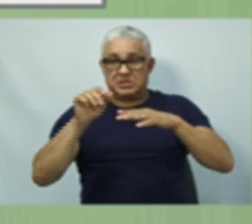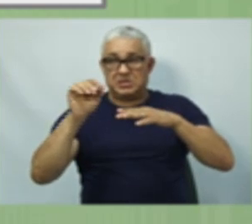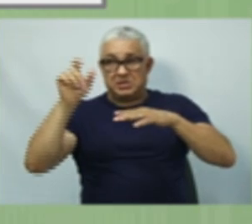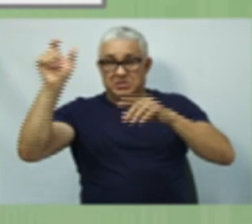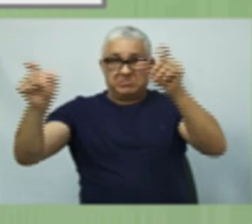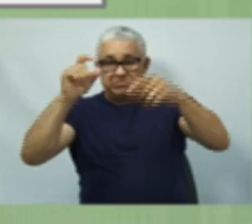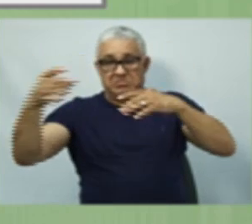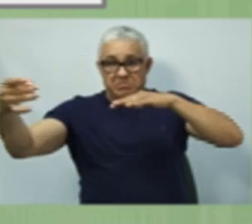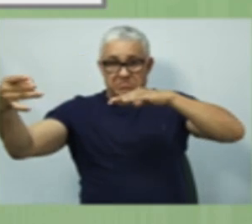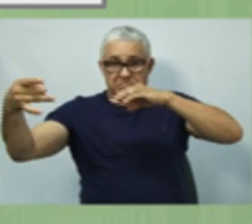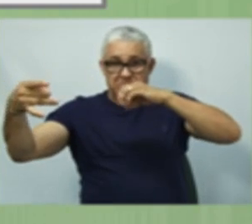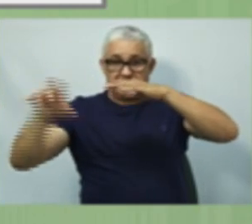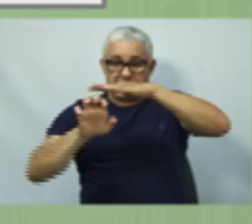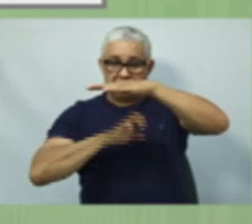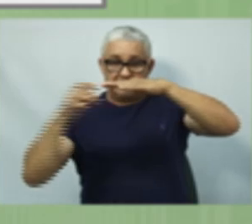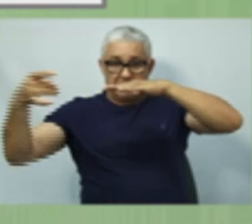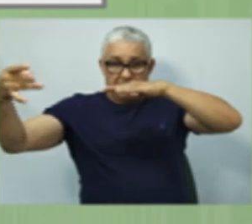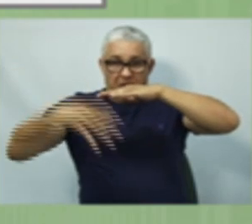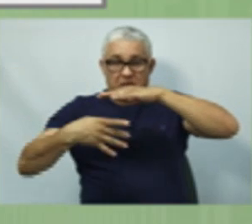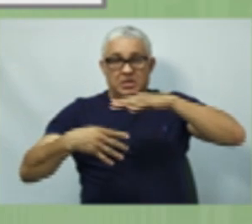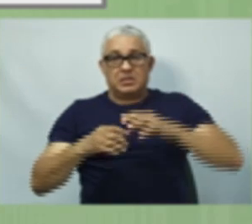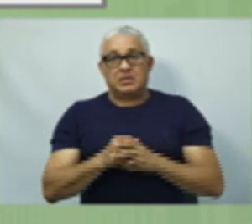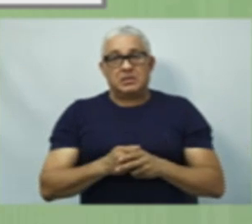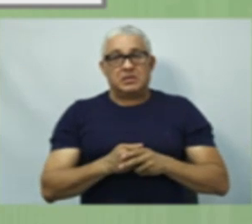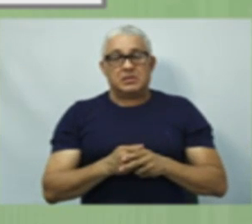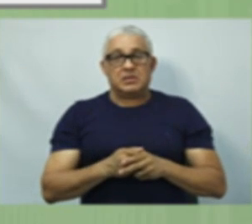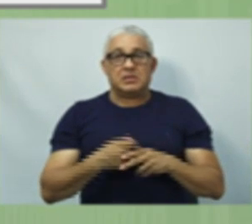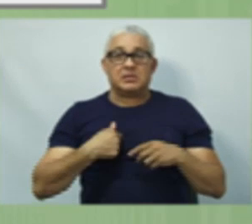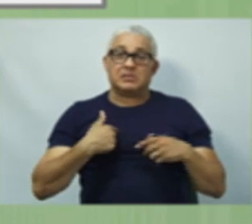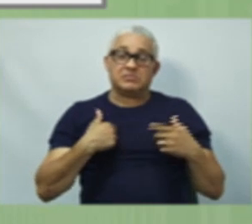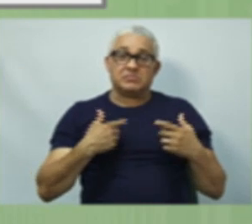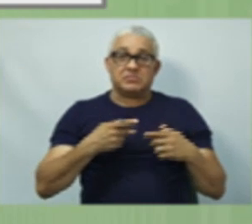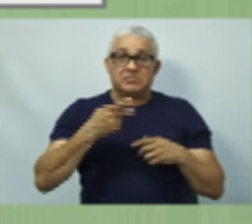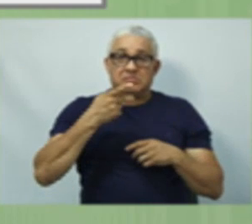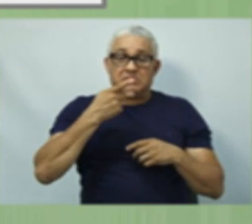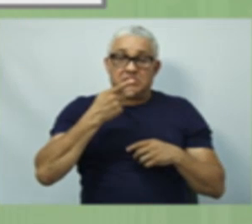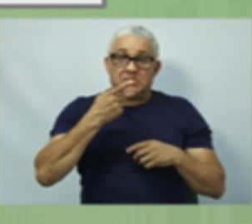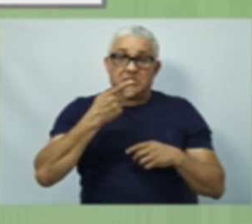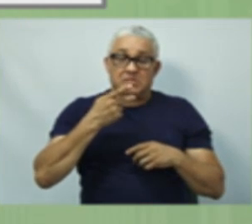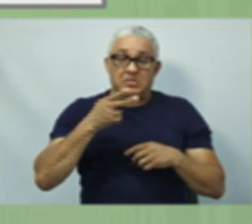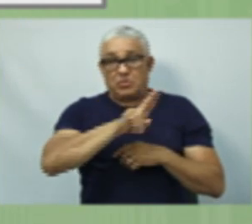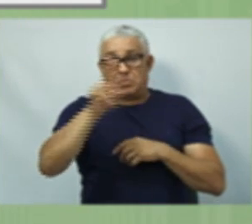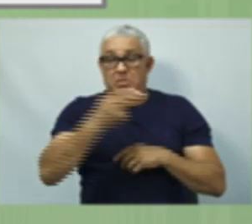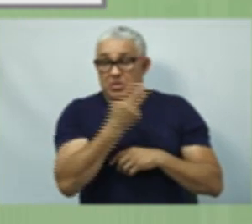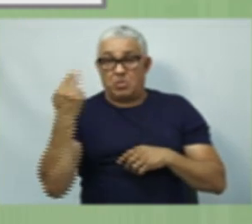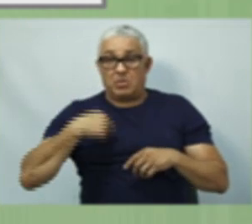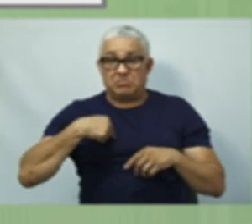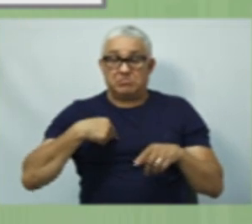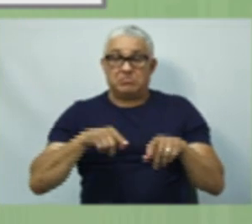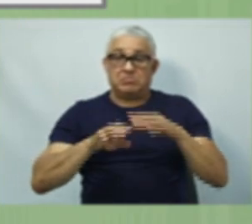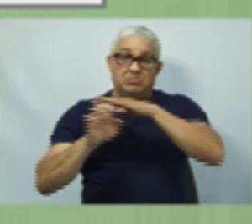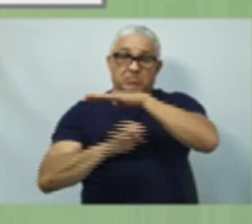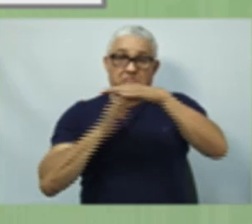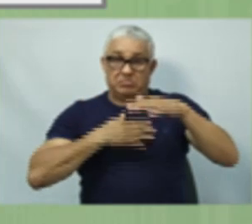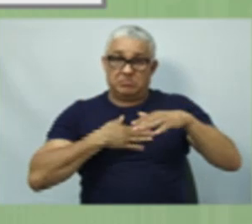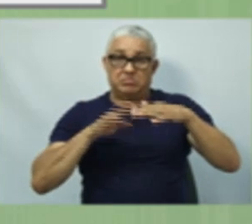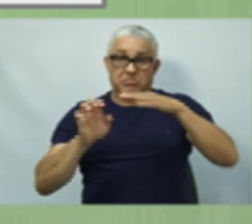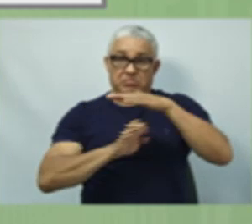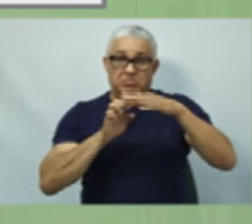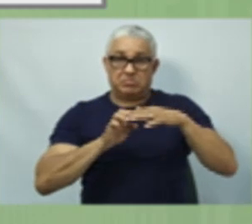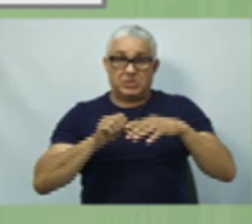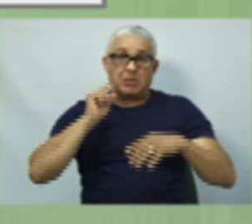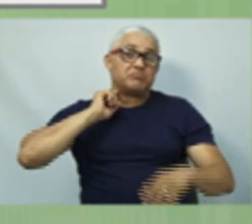produto ou uma matéria-prima de qualidade, eu vou ter uma reputação errada na minha organização, uma reputação não tão boa da